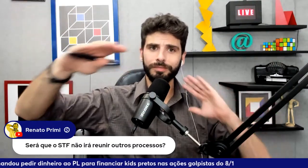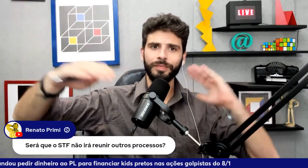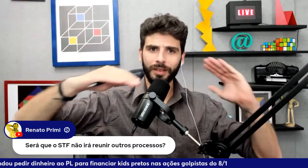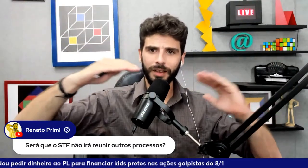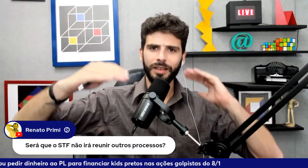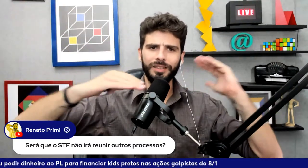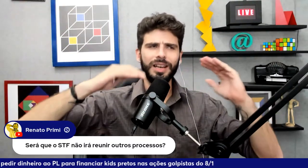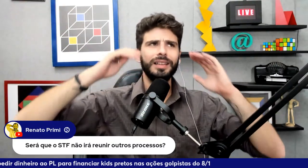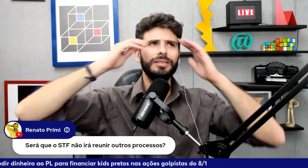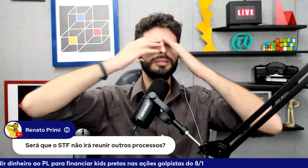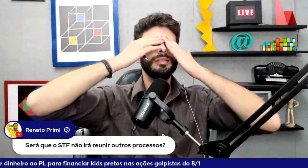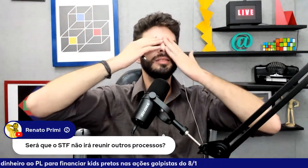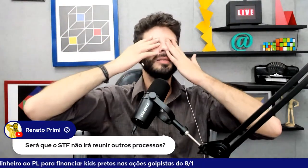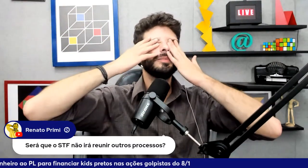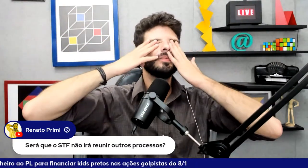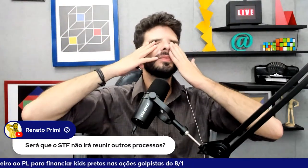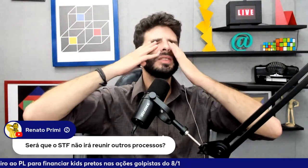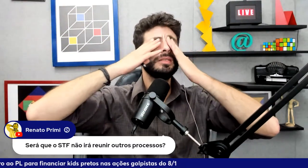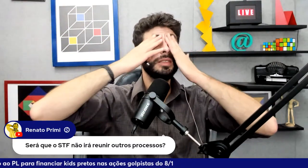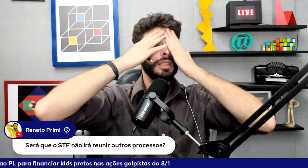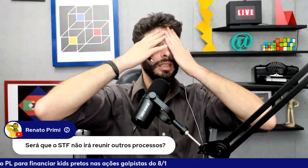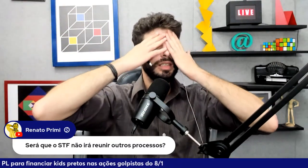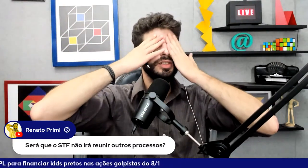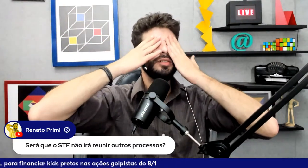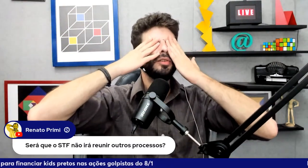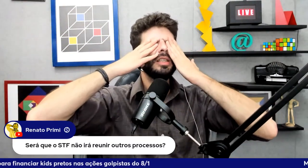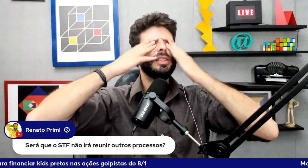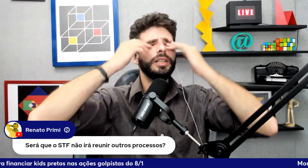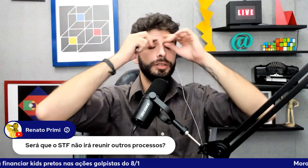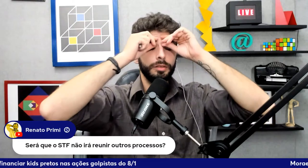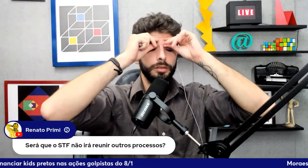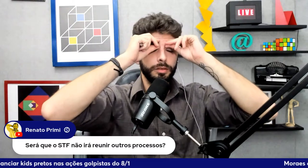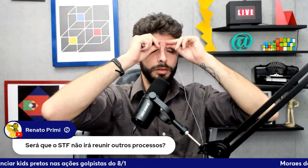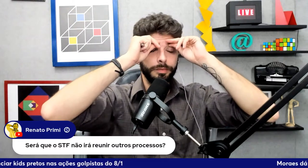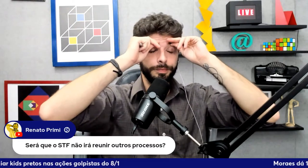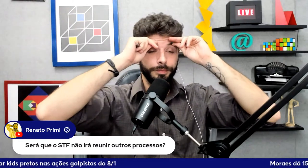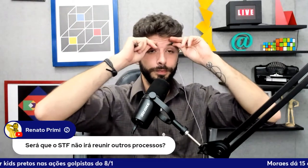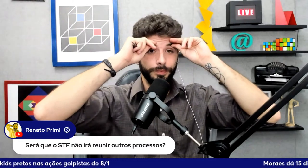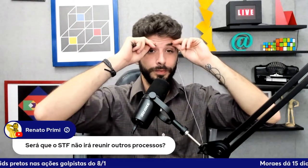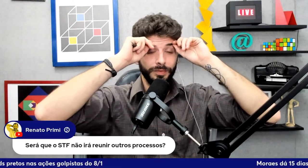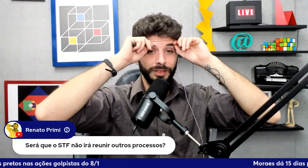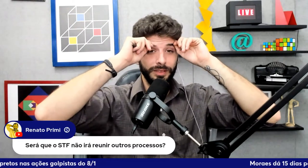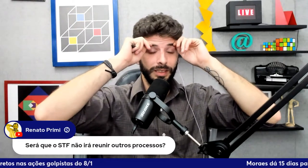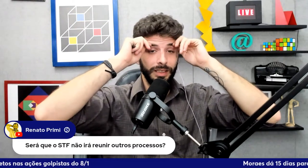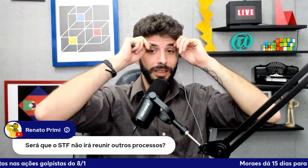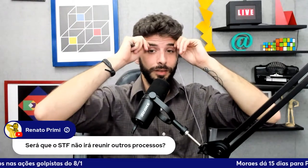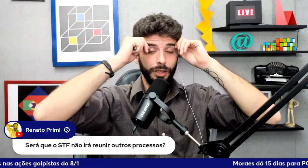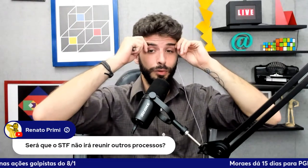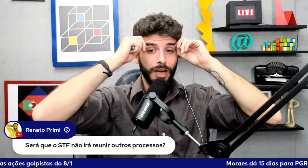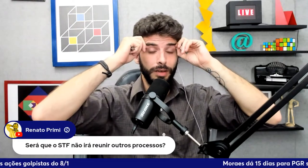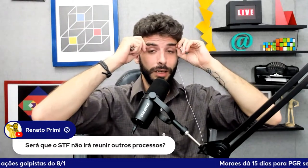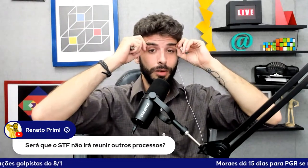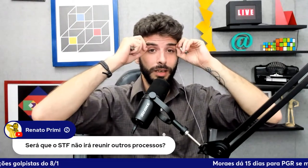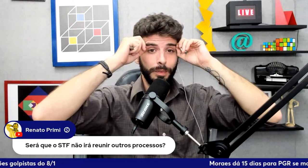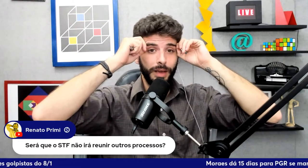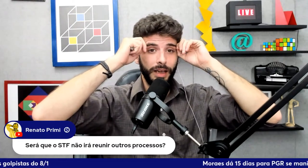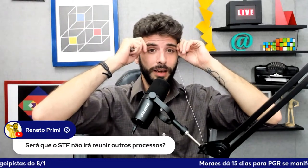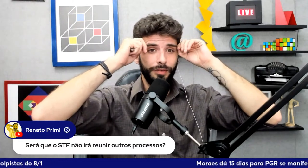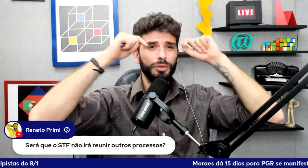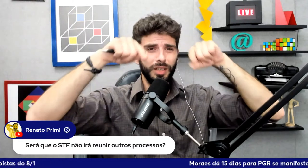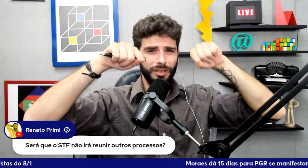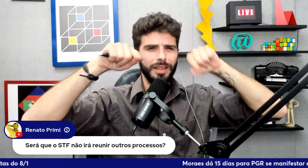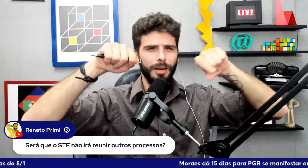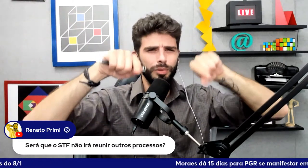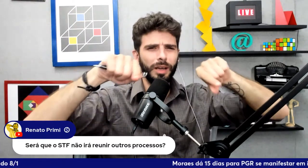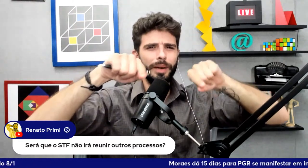Estados Unidos já no Que dia que foi gente do foi divulgado o relatório da